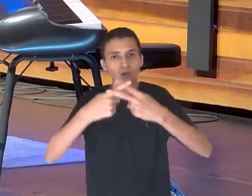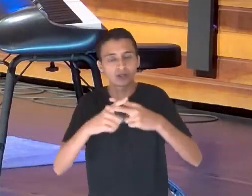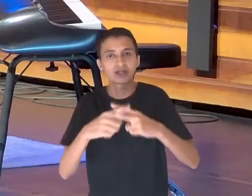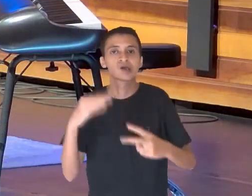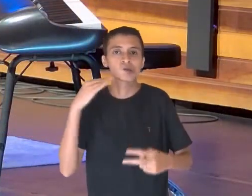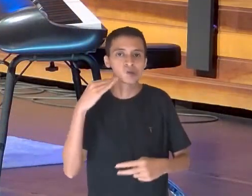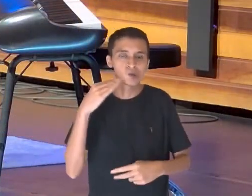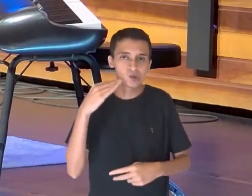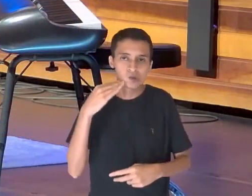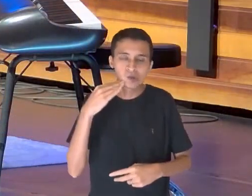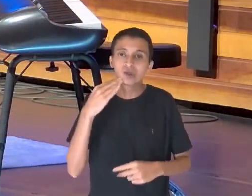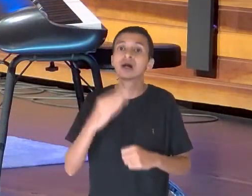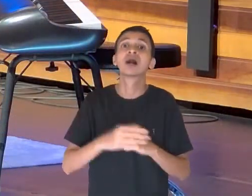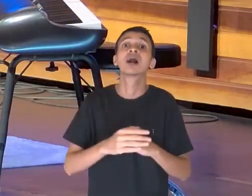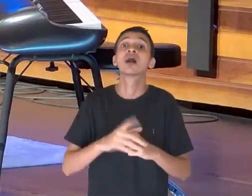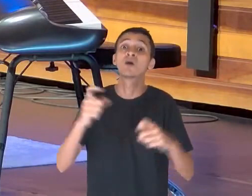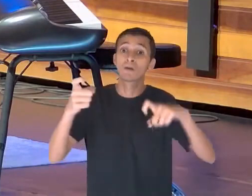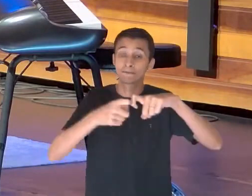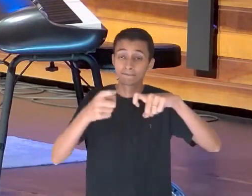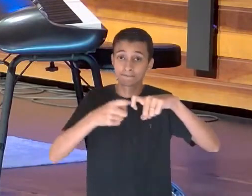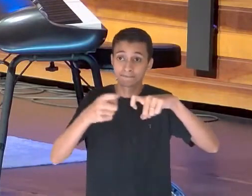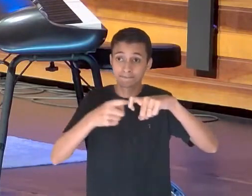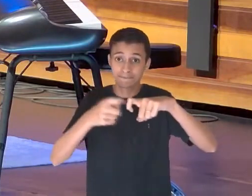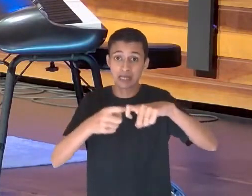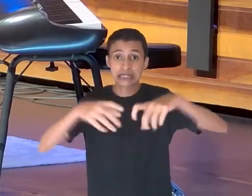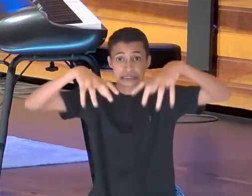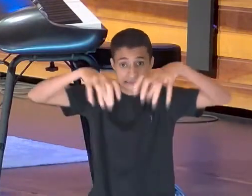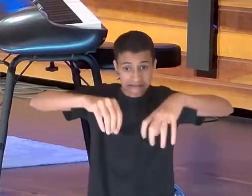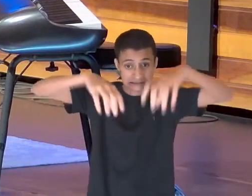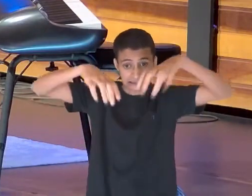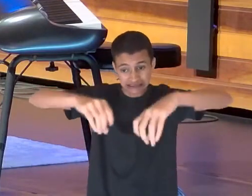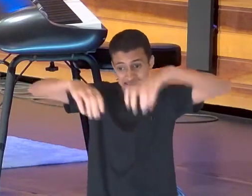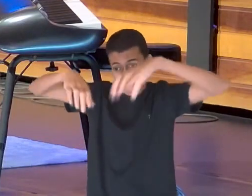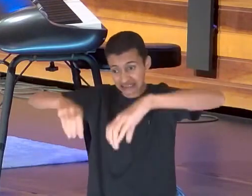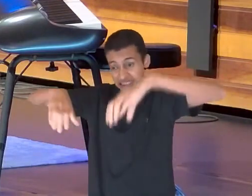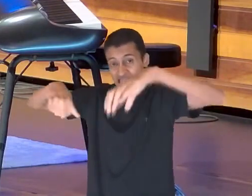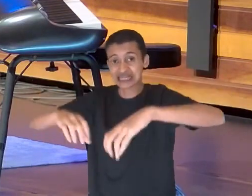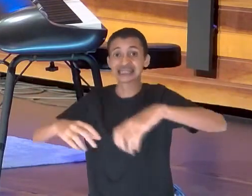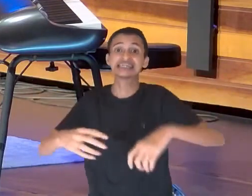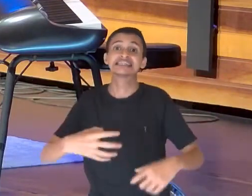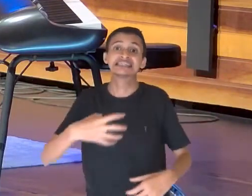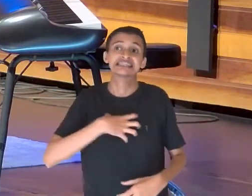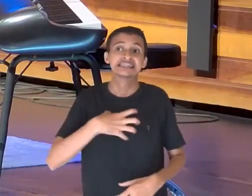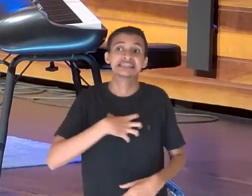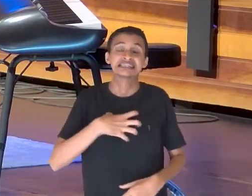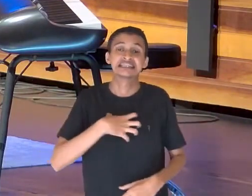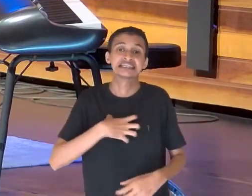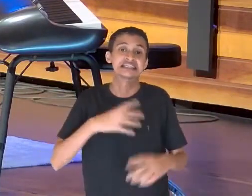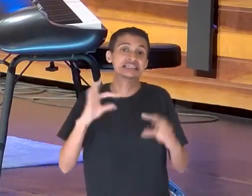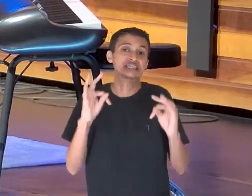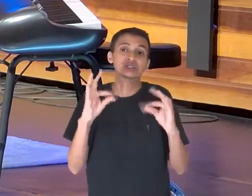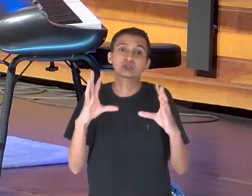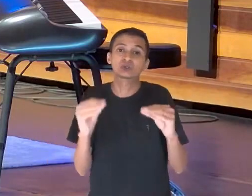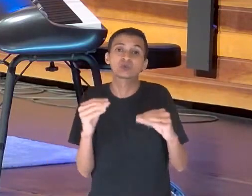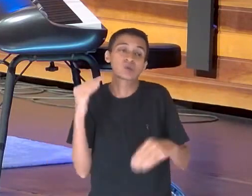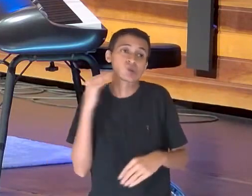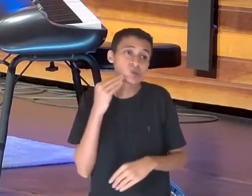Quando o fisioterapeuta te coloca na maca e começa a te arrumar, você se sente todo torto e